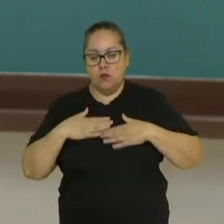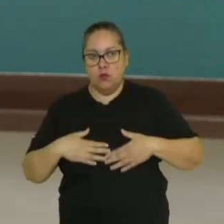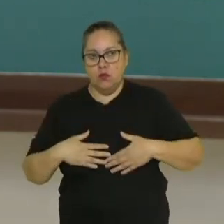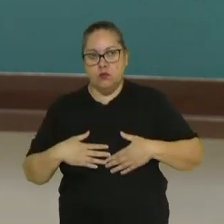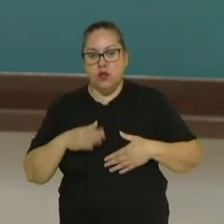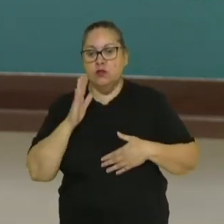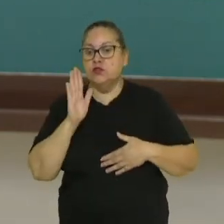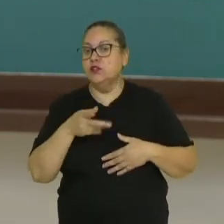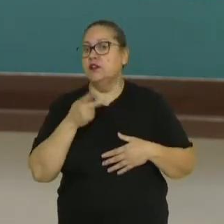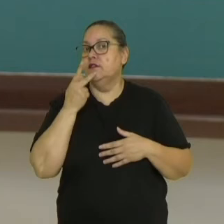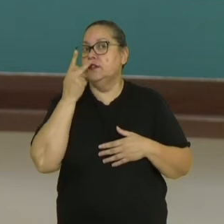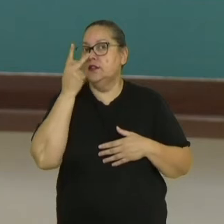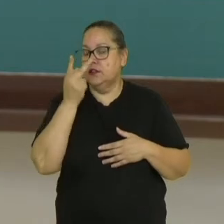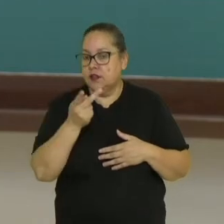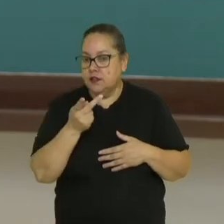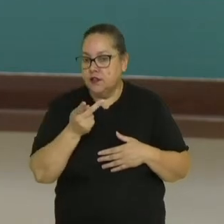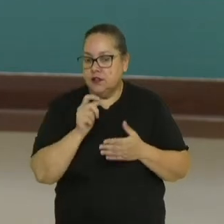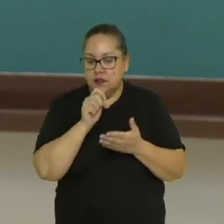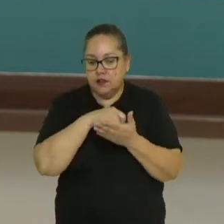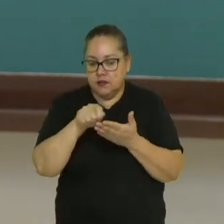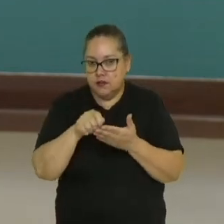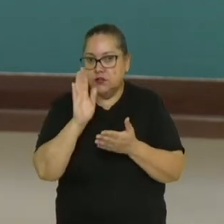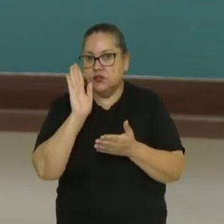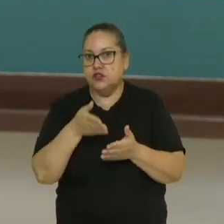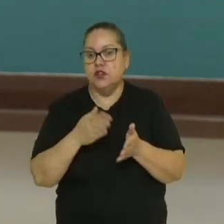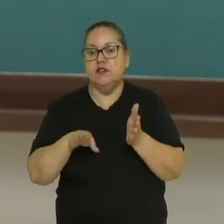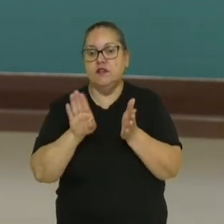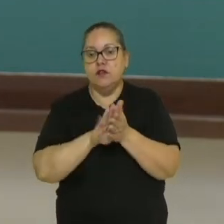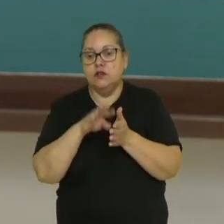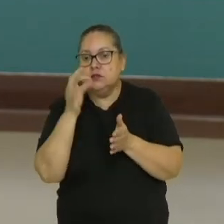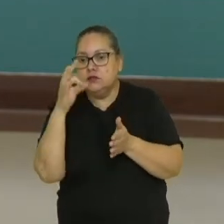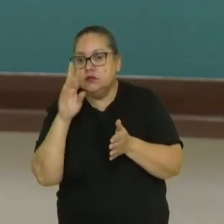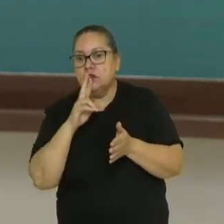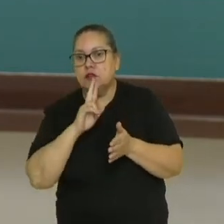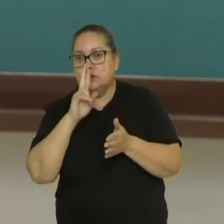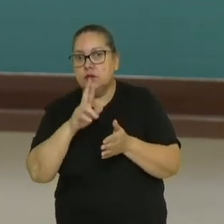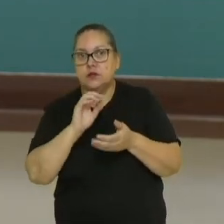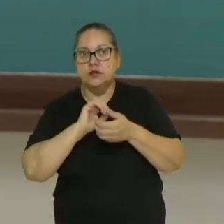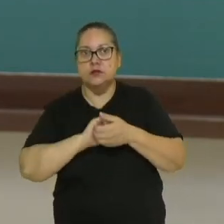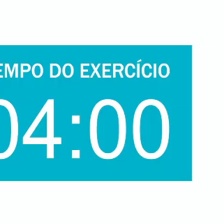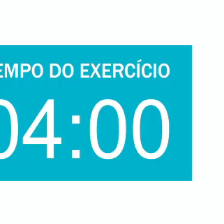Eu já falei, anotem e eu já volto para conferir a resposta.